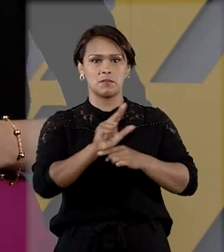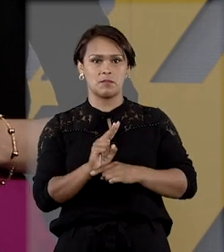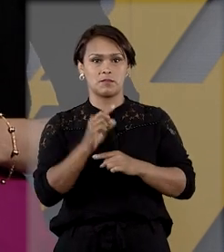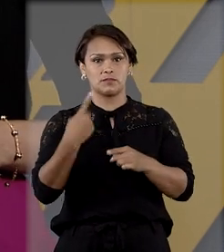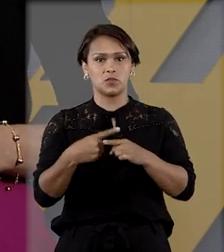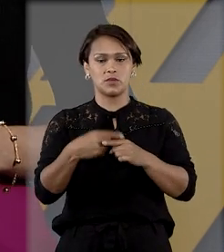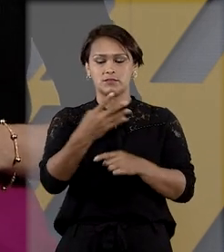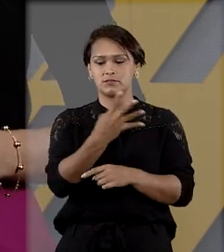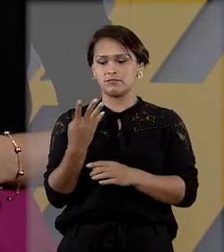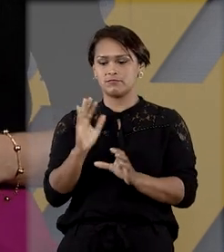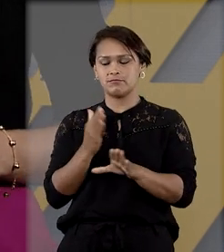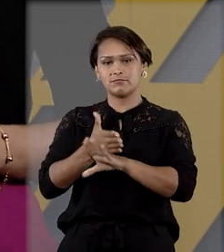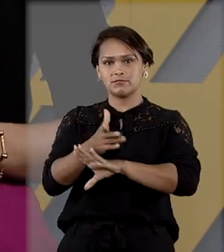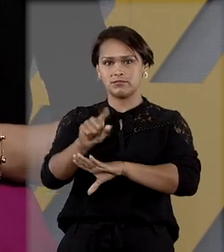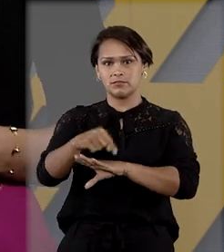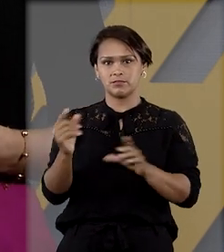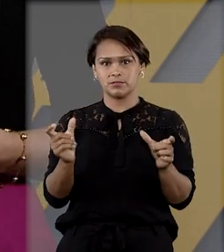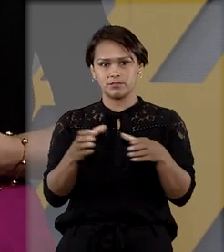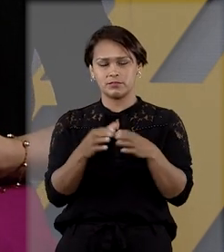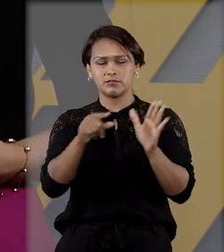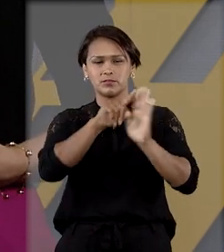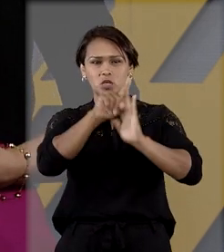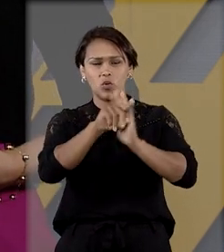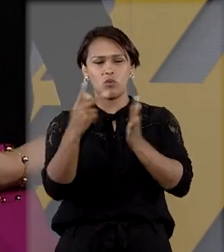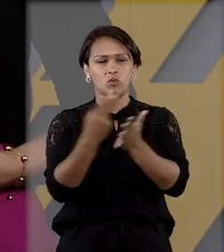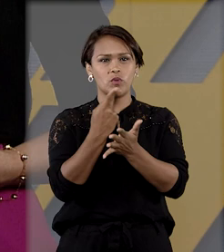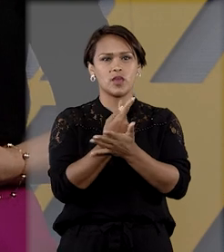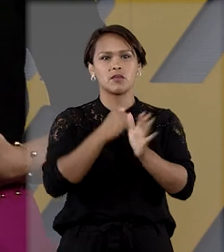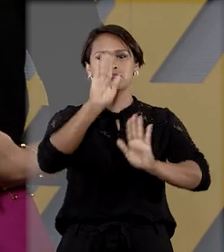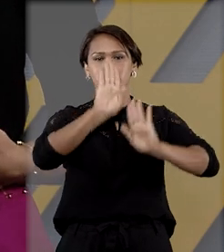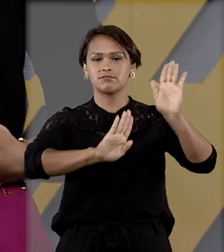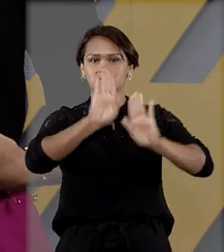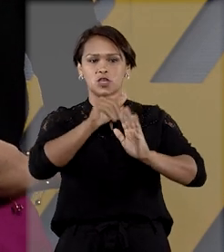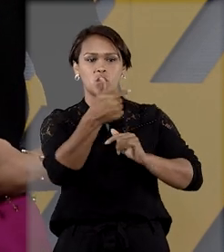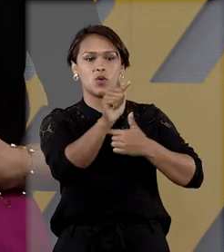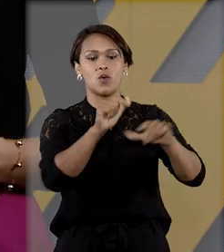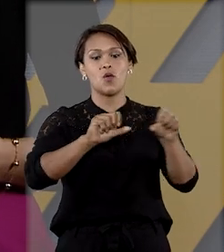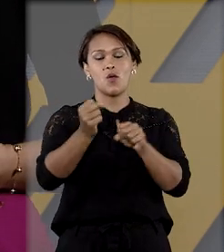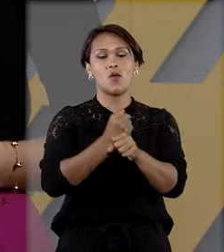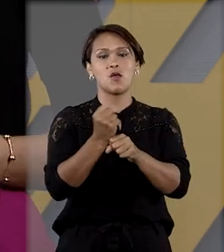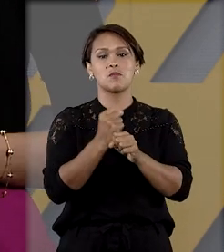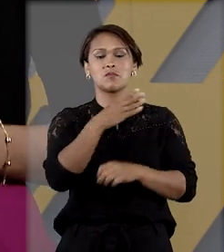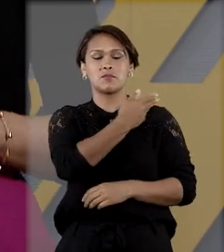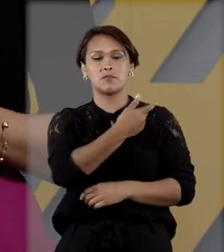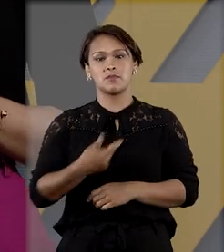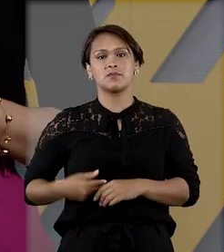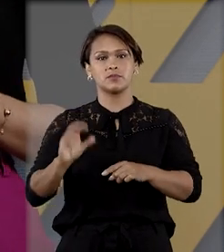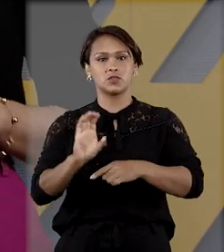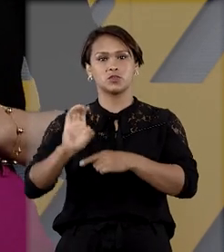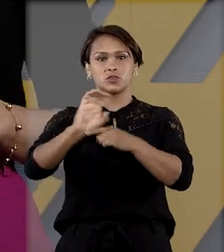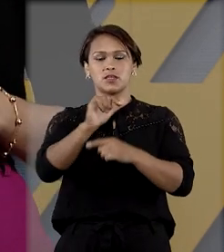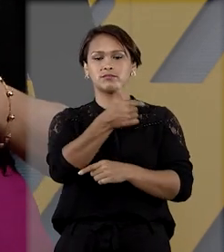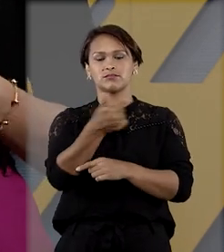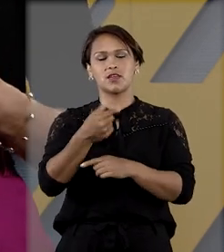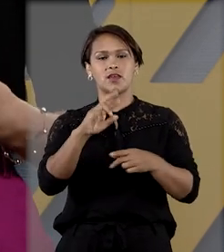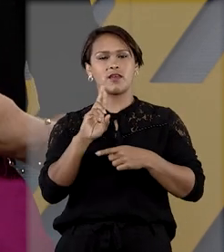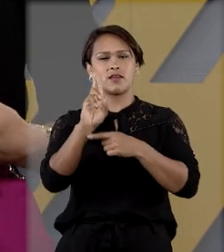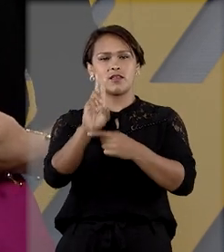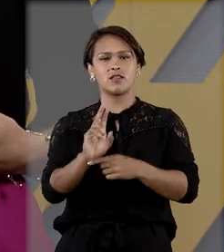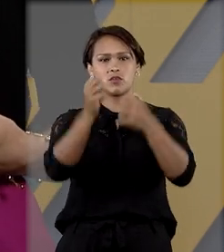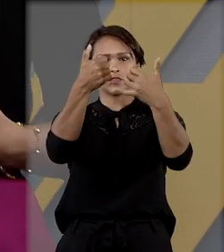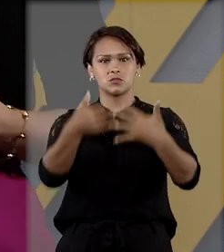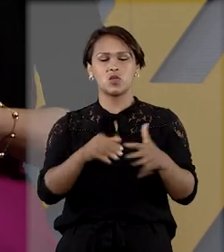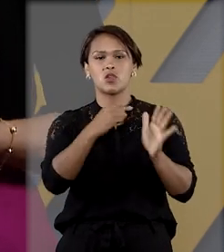A quarta etapa da operação apurou fraudes em licitações de obras públicas do Estado. Segundo a relatora, não